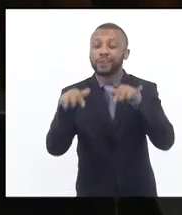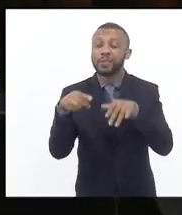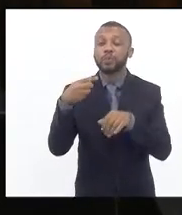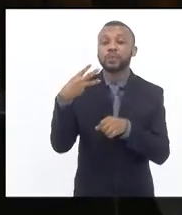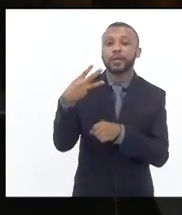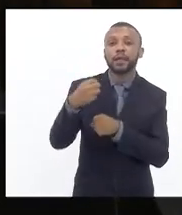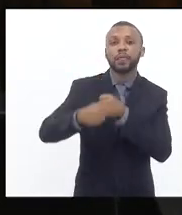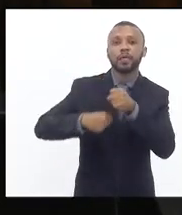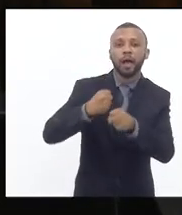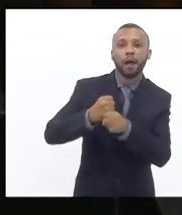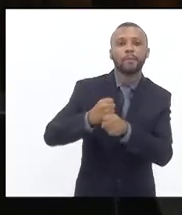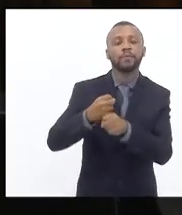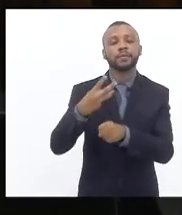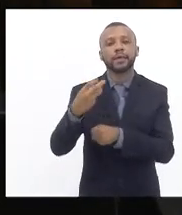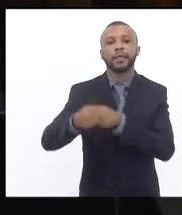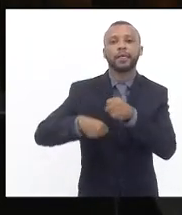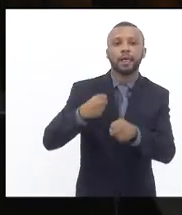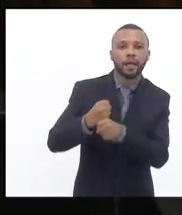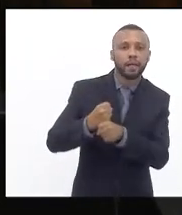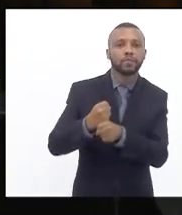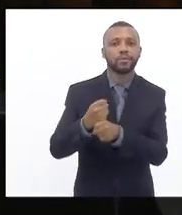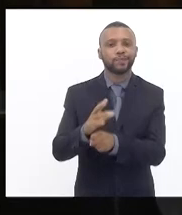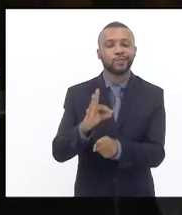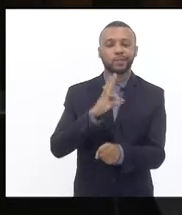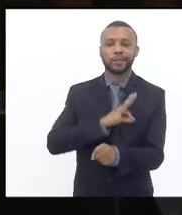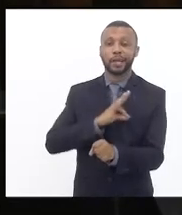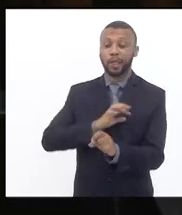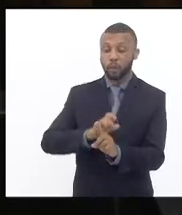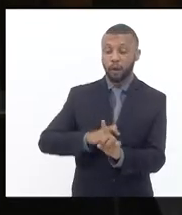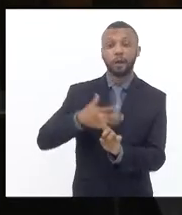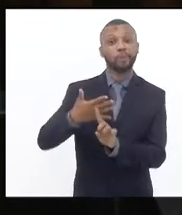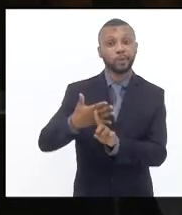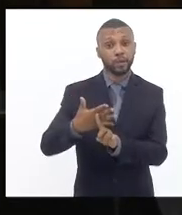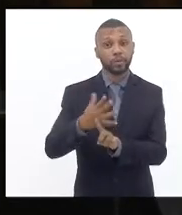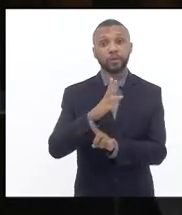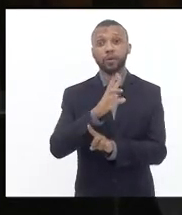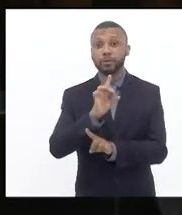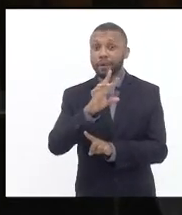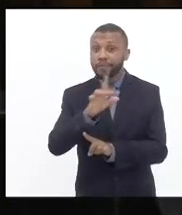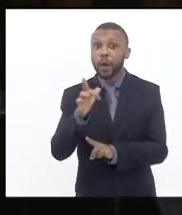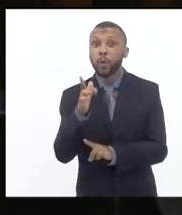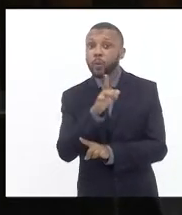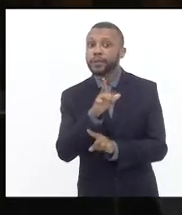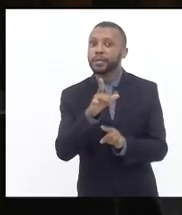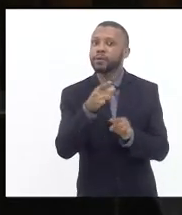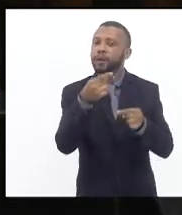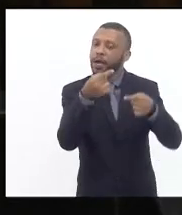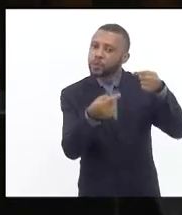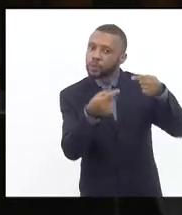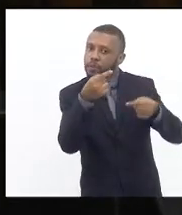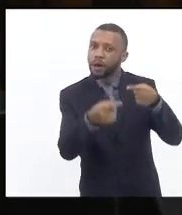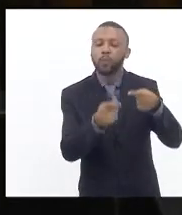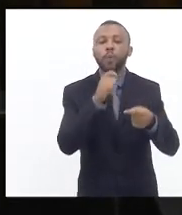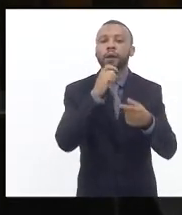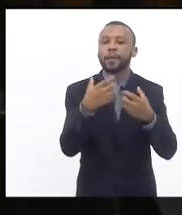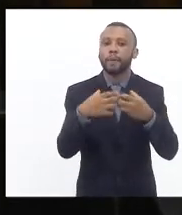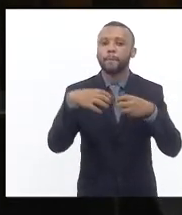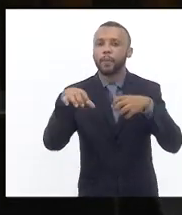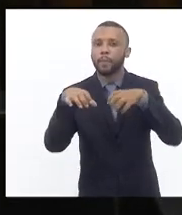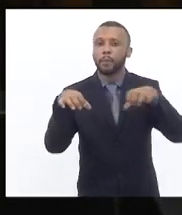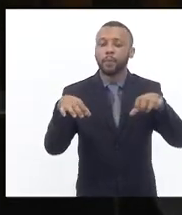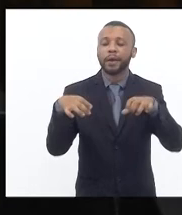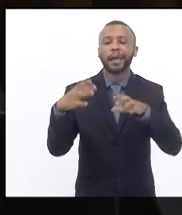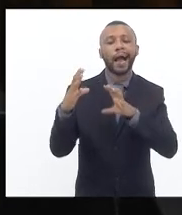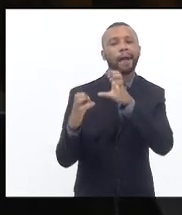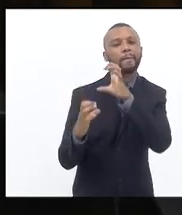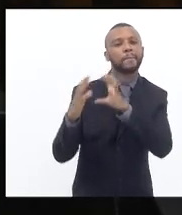treinos Mas precisamos preservar os direitos Isso só vai se fazer com discussão e sem a politização Ea guerra com o